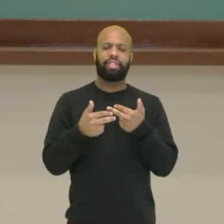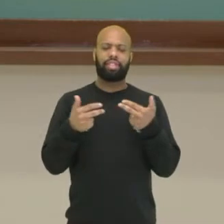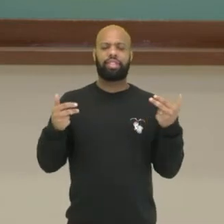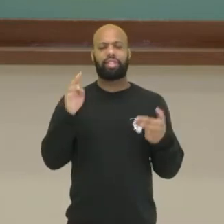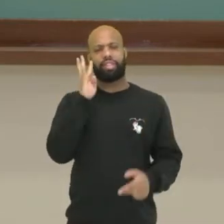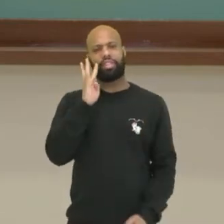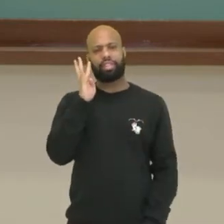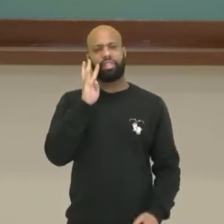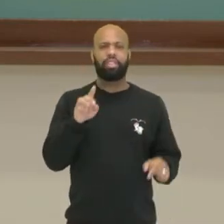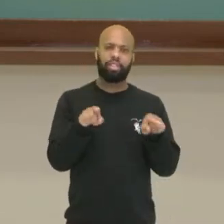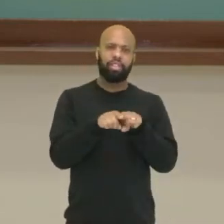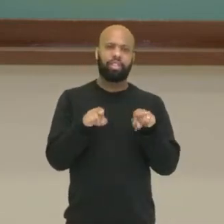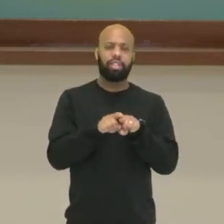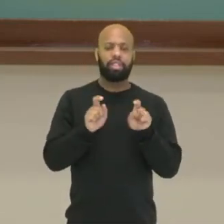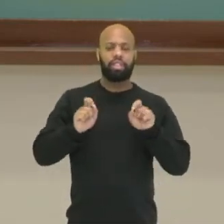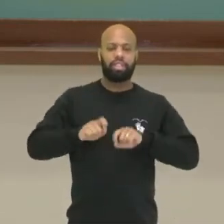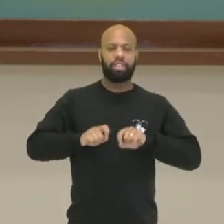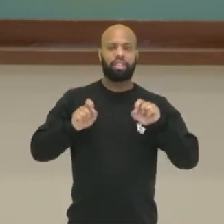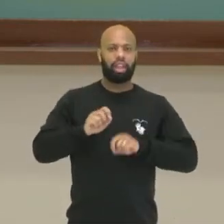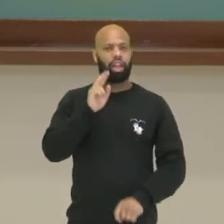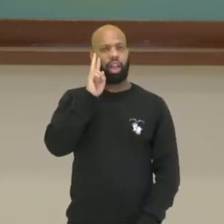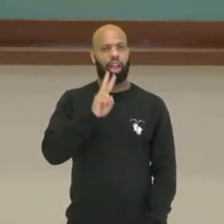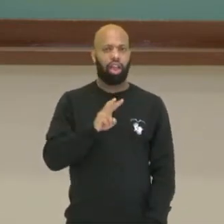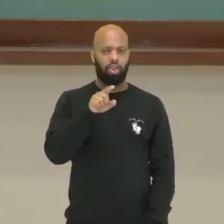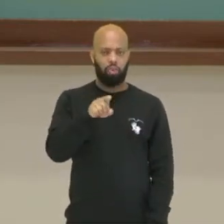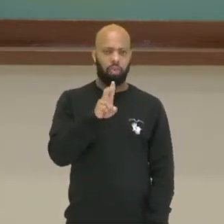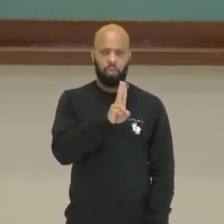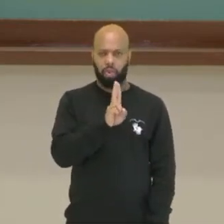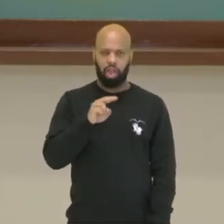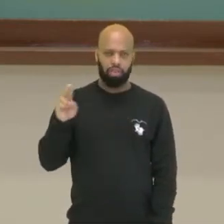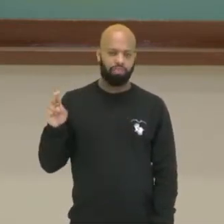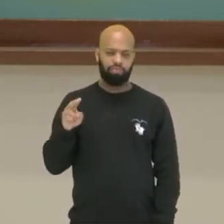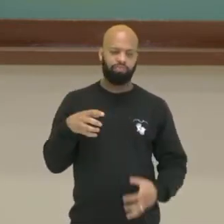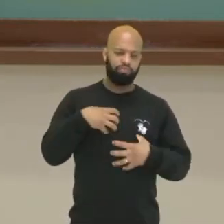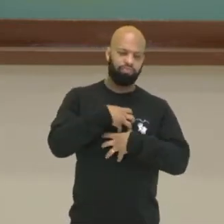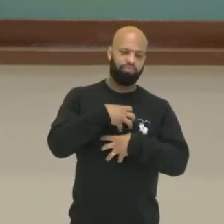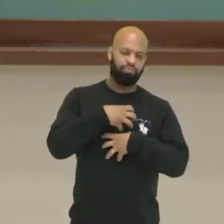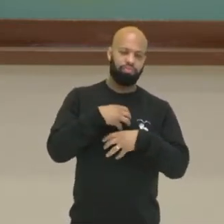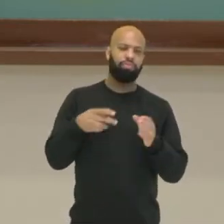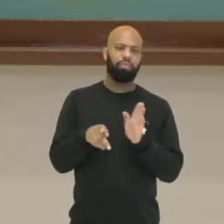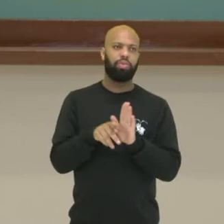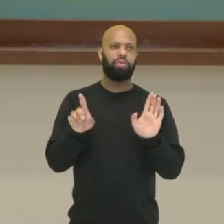gente ouvir. Se você nunca parou para ouvir uma trilhas